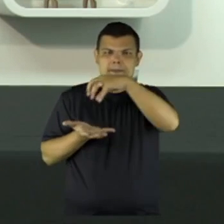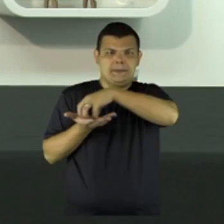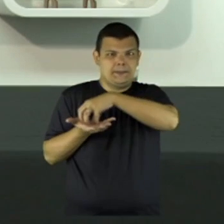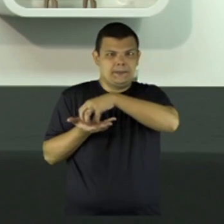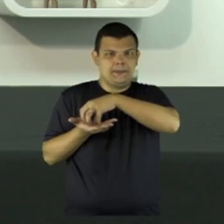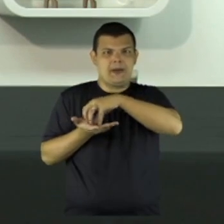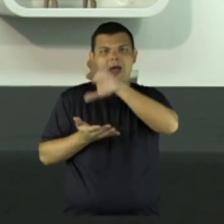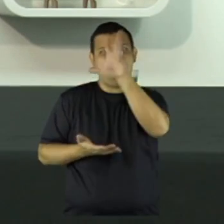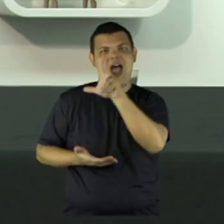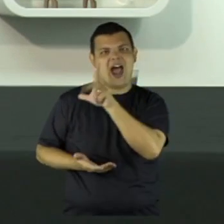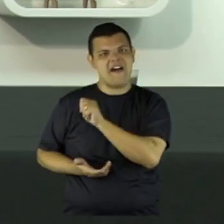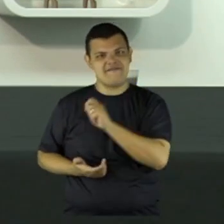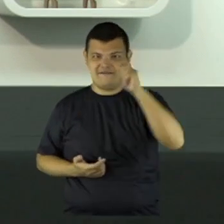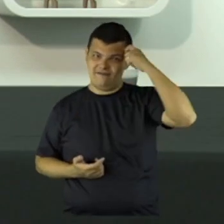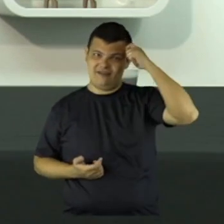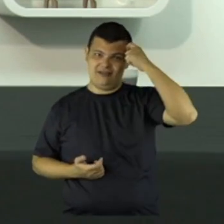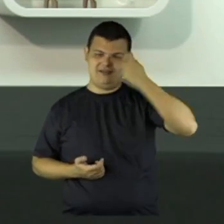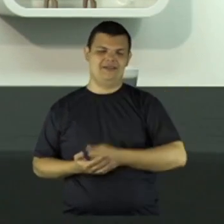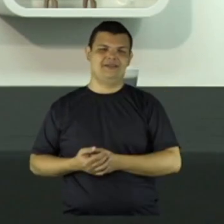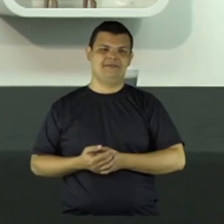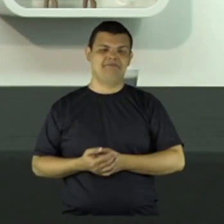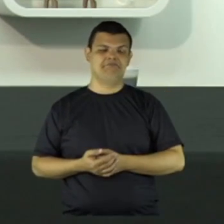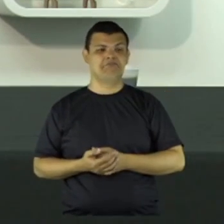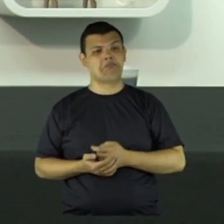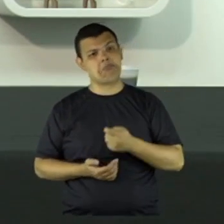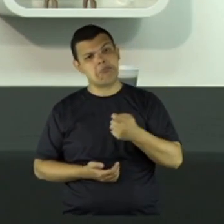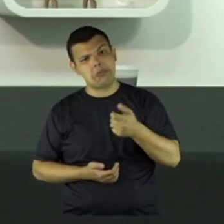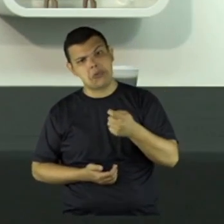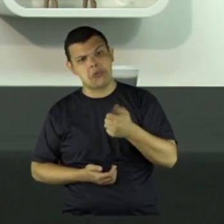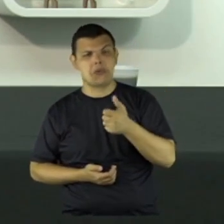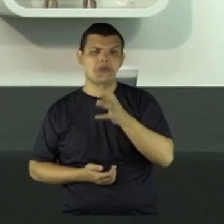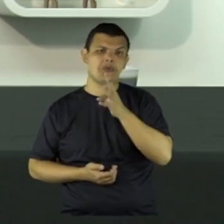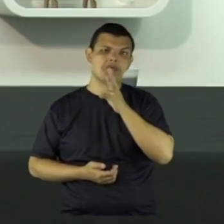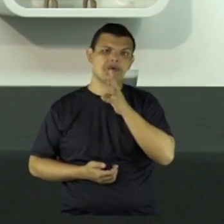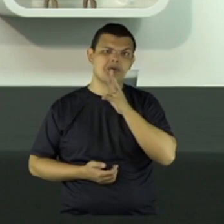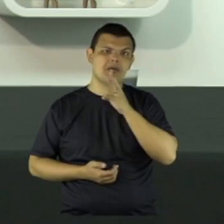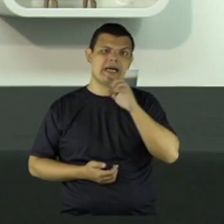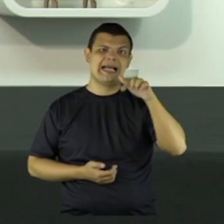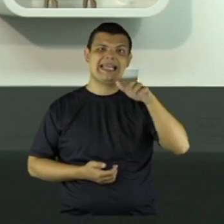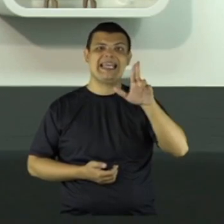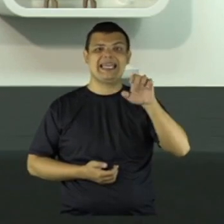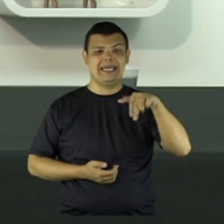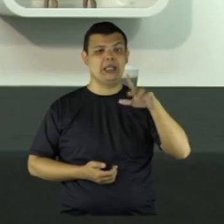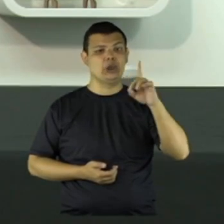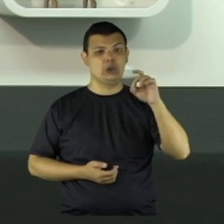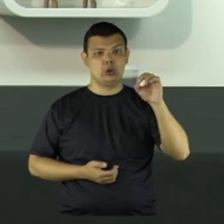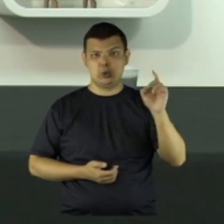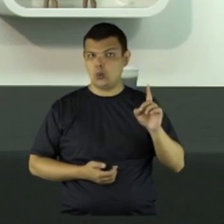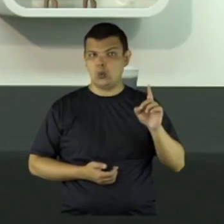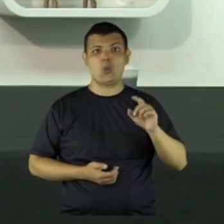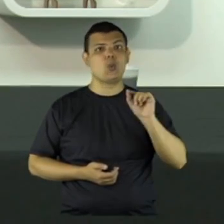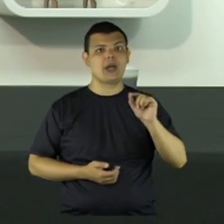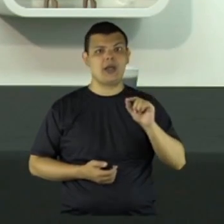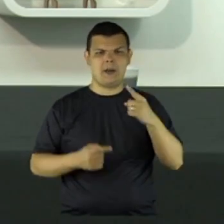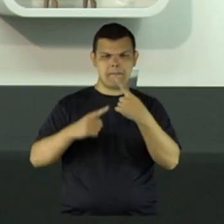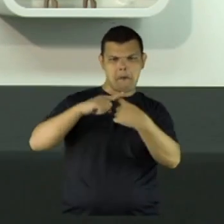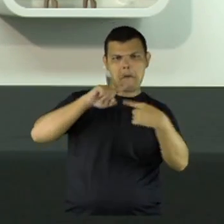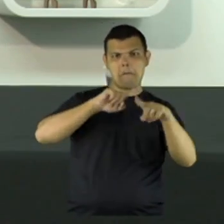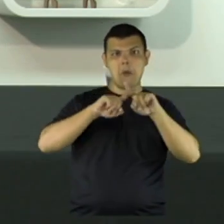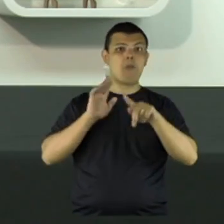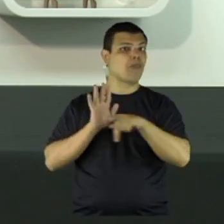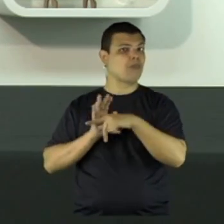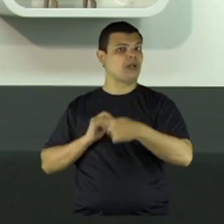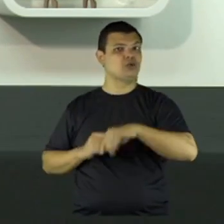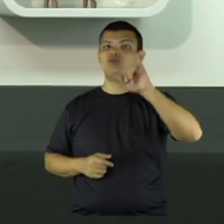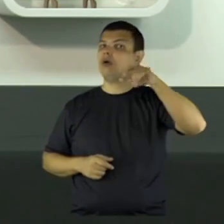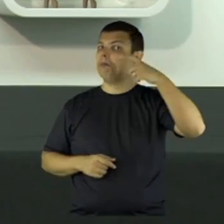África. Poucos devem ter ouvido falar, por exemplo, no kendo, que é uma luta japonesa de espadas.